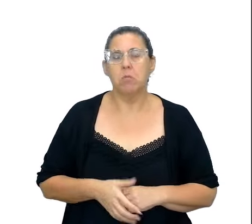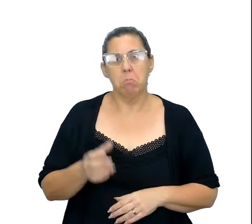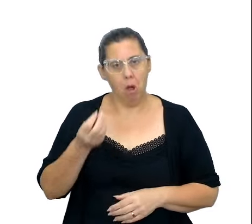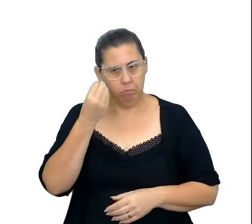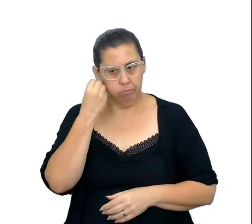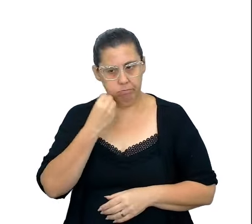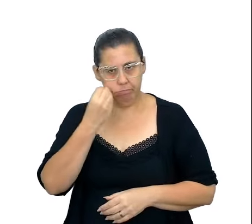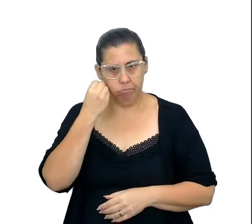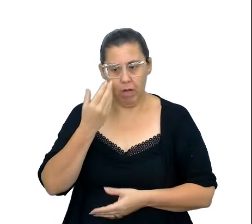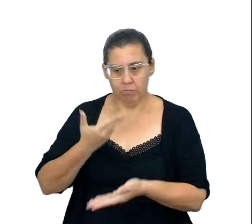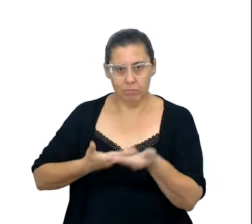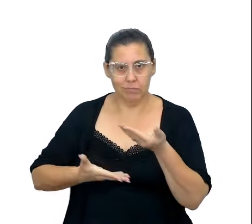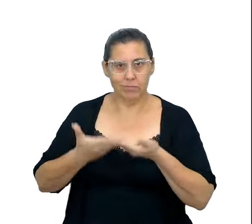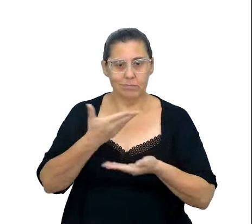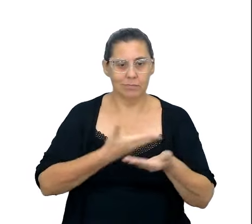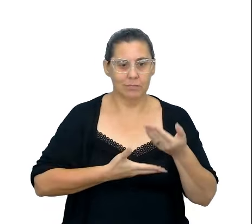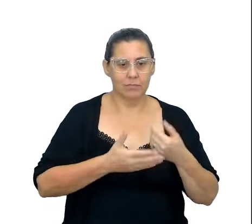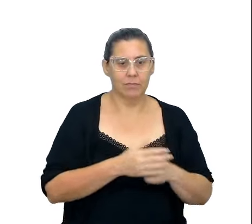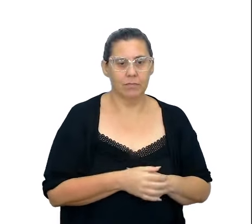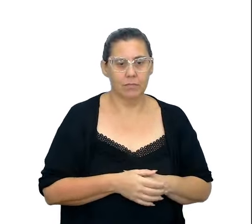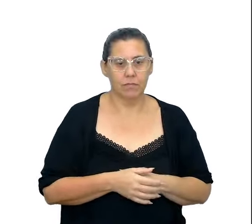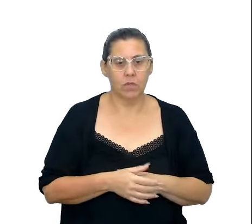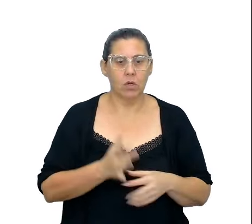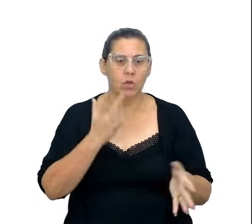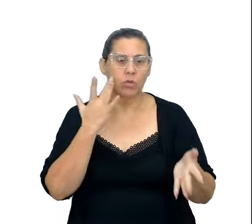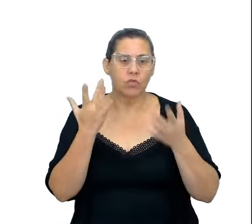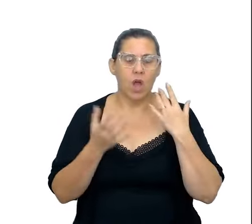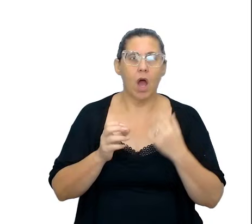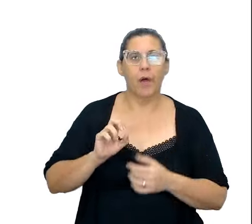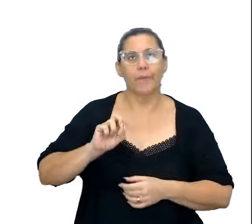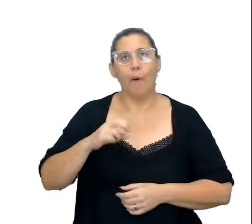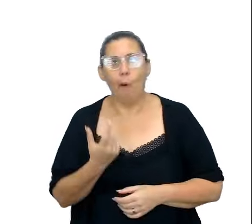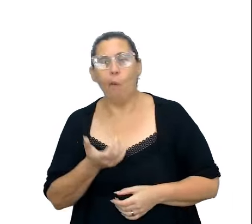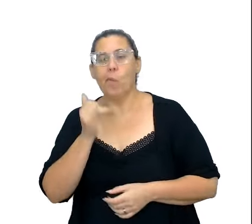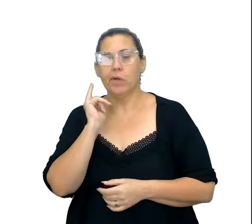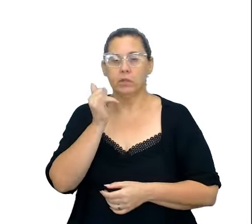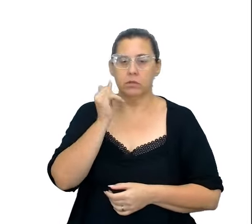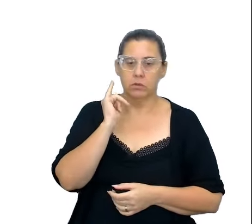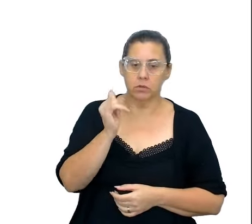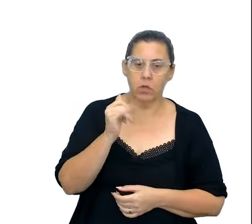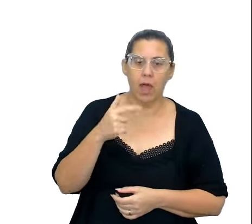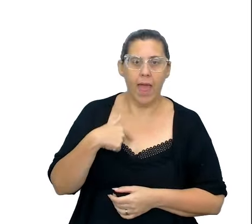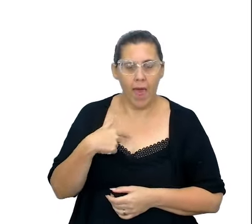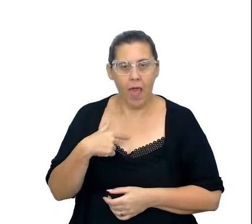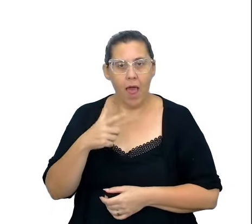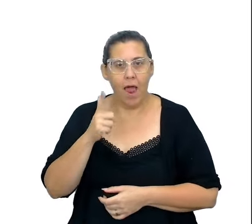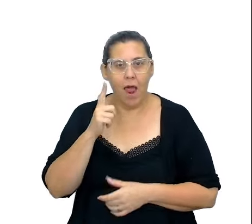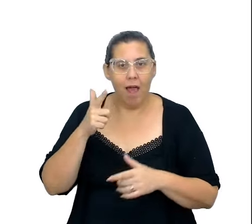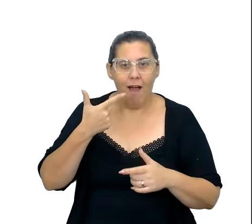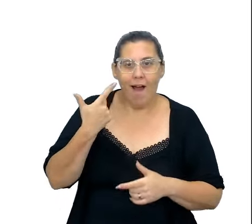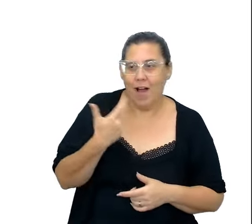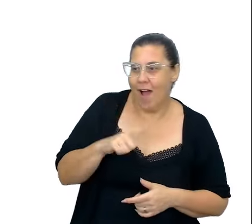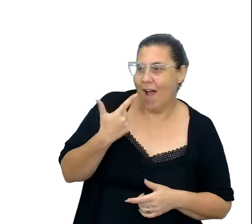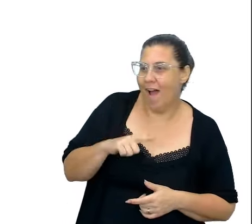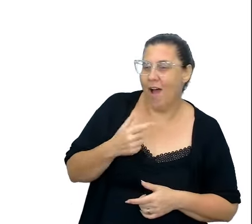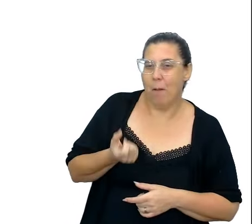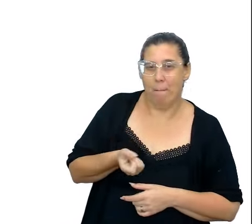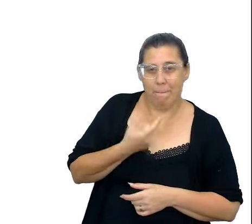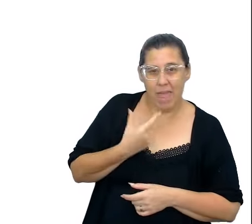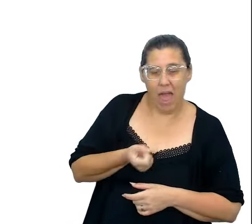experiências entre eles, né? A peça teatral ou a contação de histórias eram de humor ou de